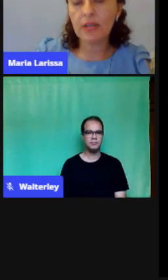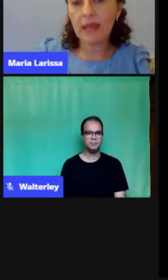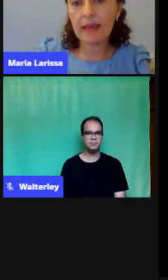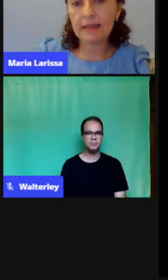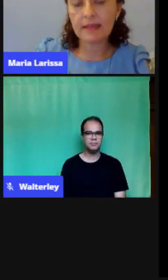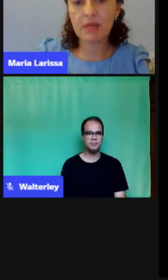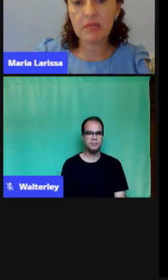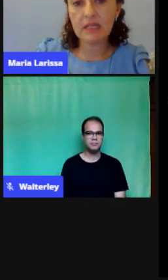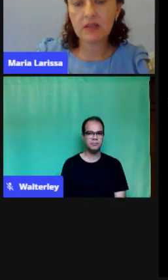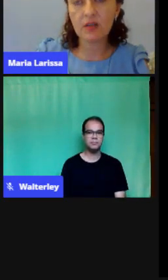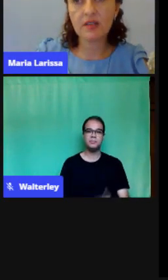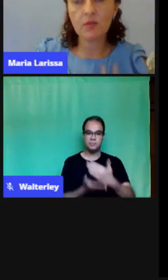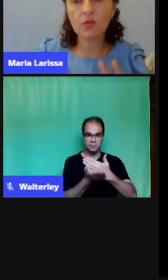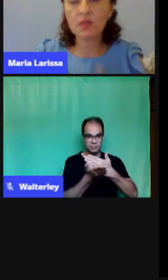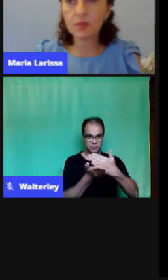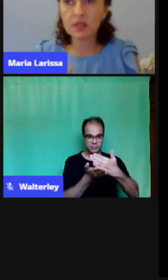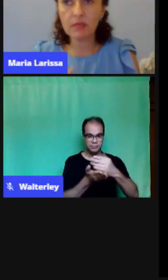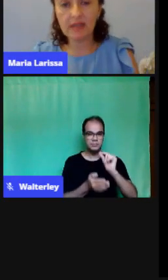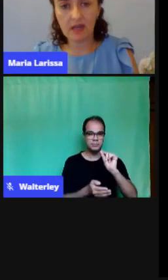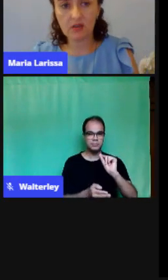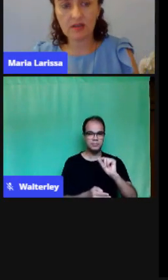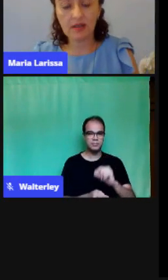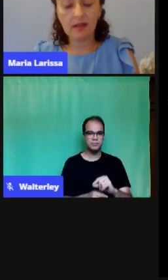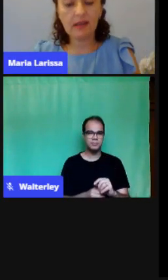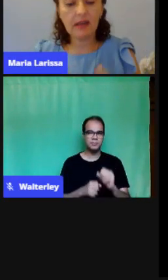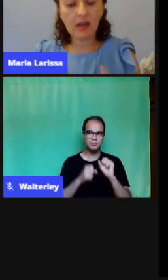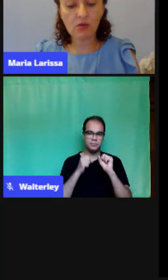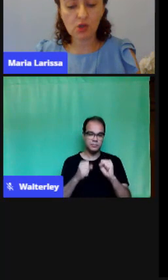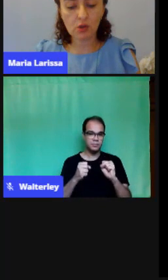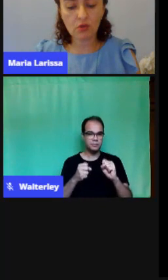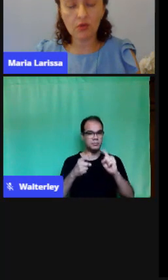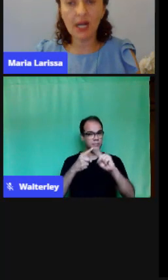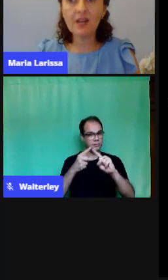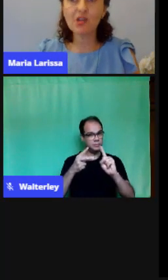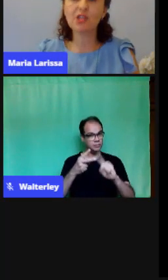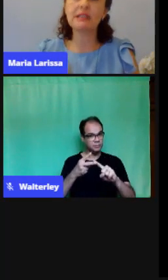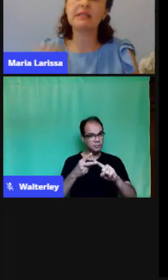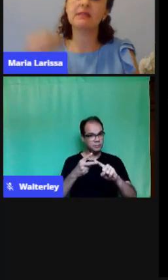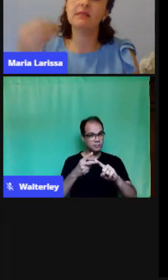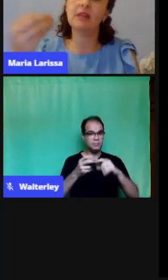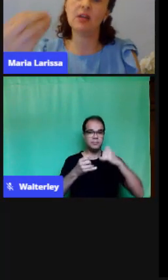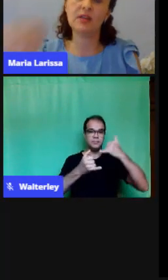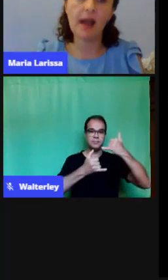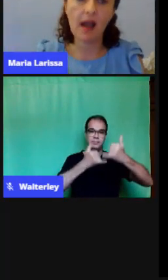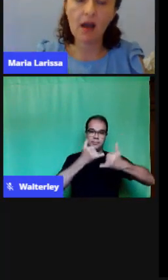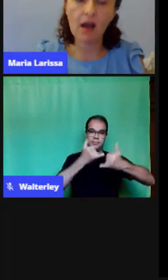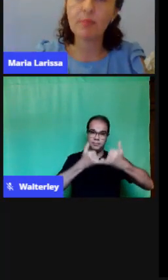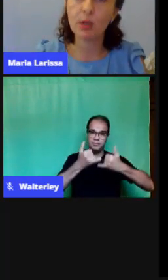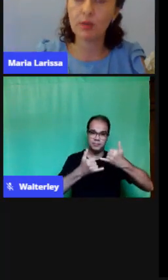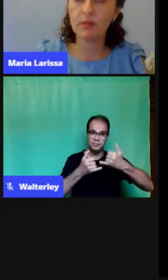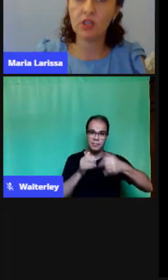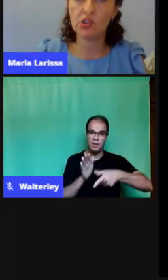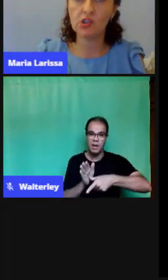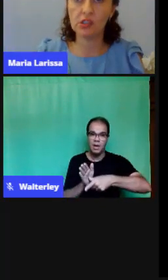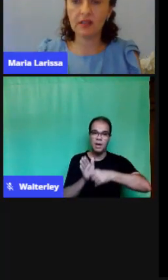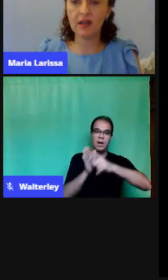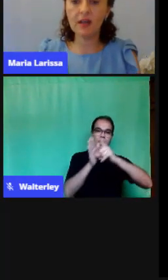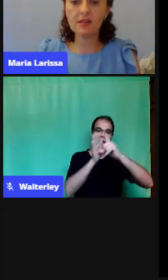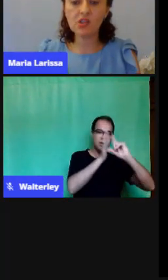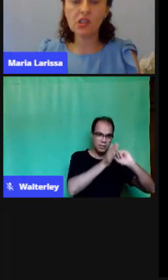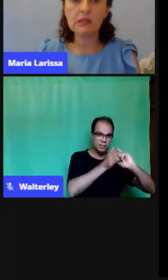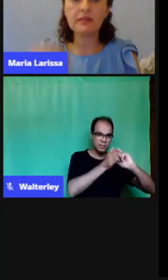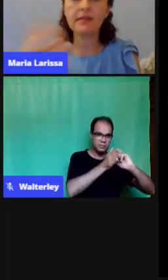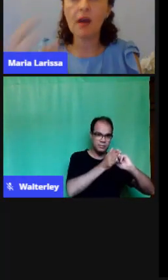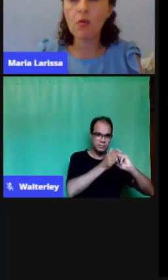Partindo dessa premissa, nós temos duas possibilidades. Criar um jogo antes da nossa aula propriamente